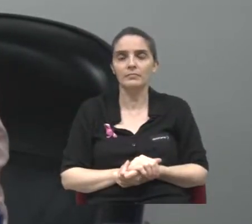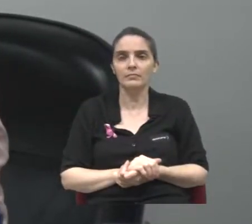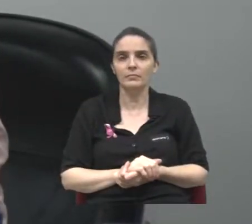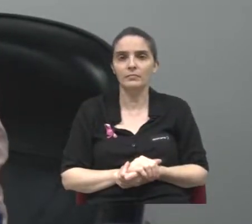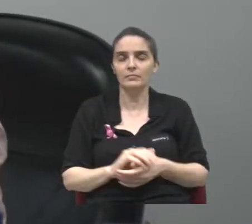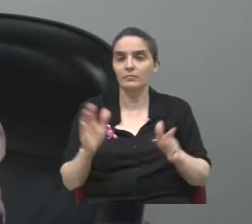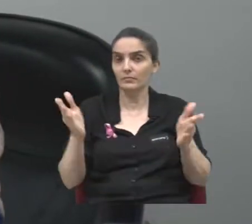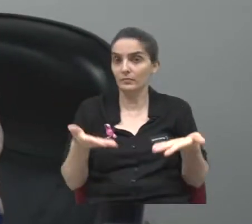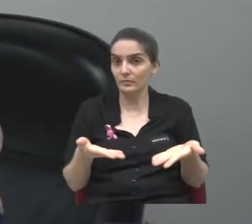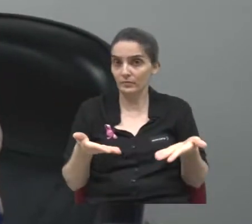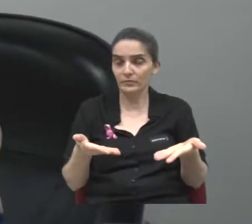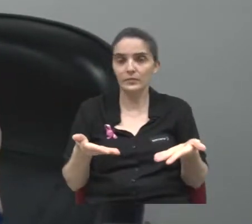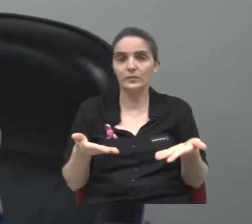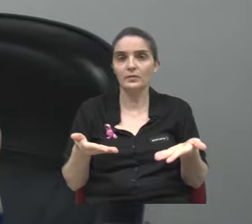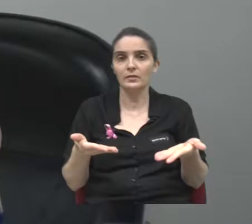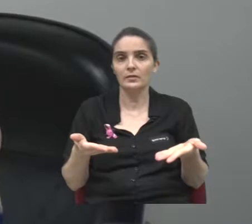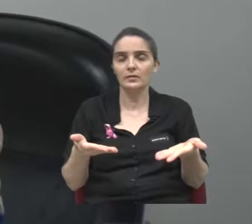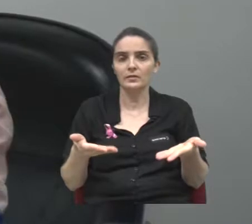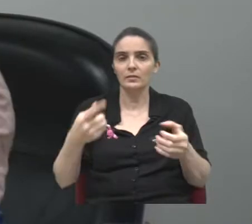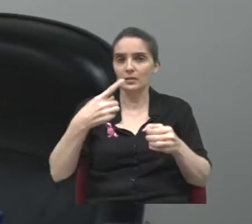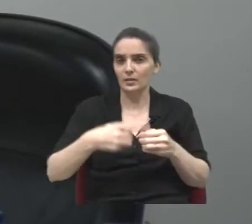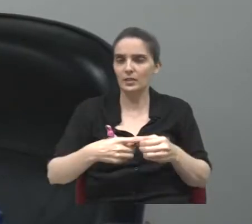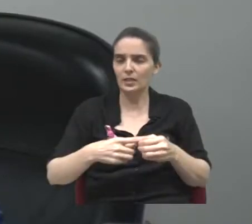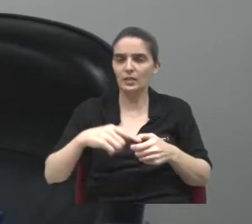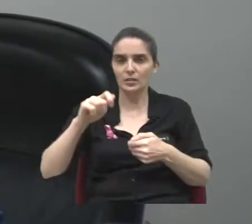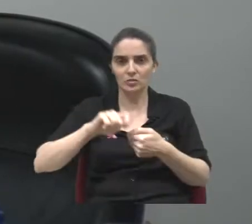arcar com mais essa situação?